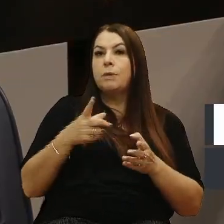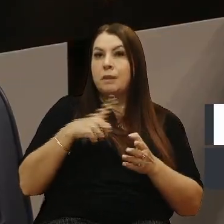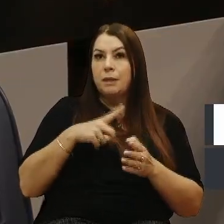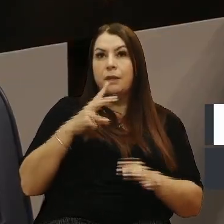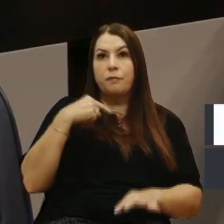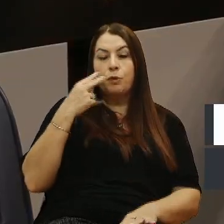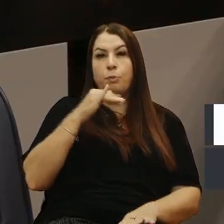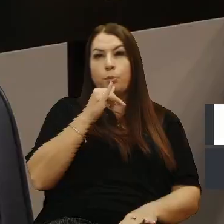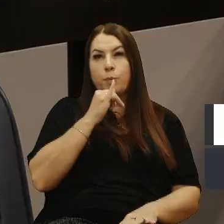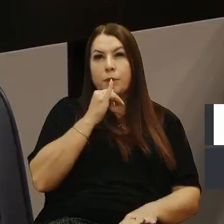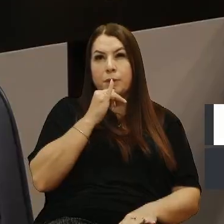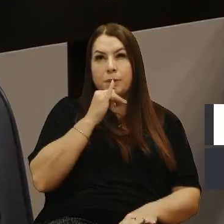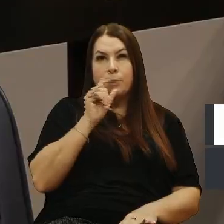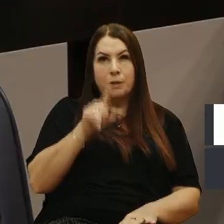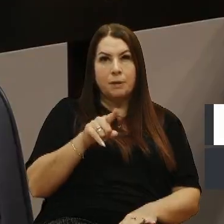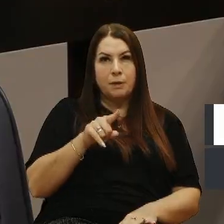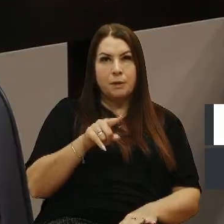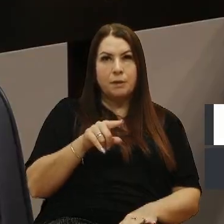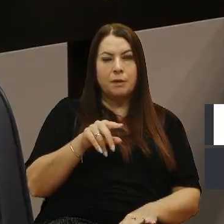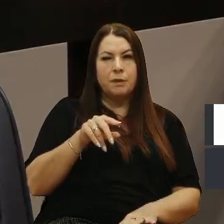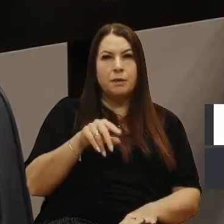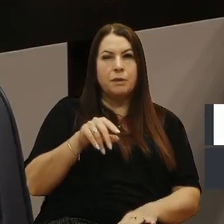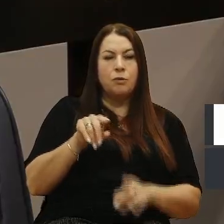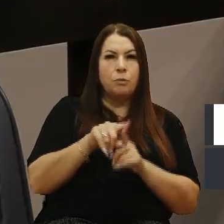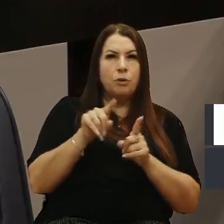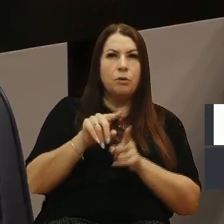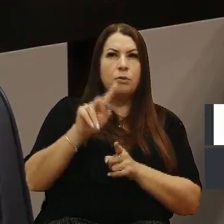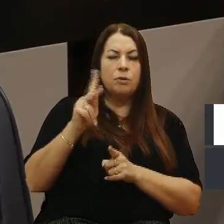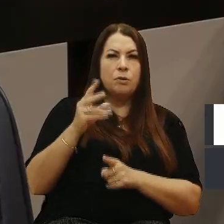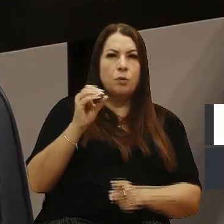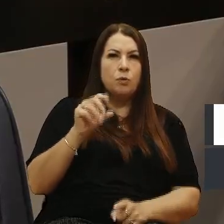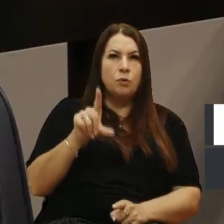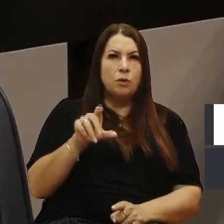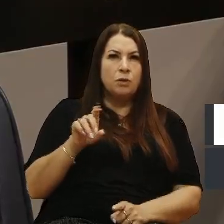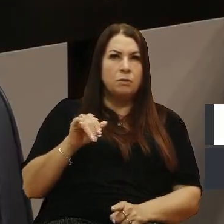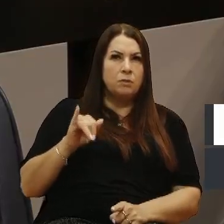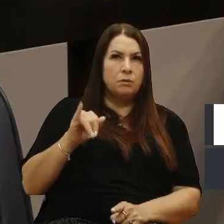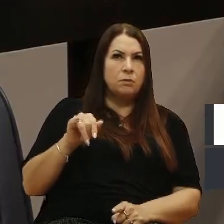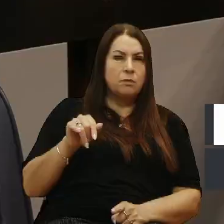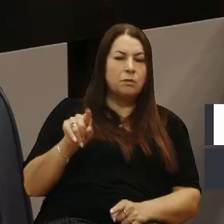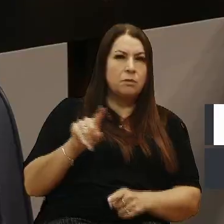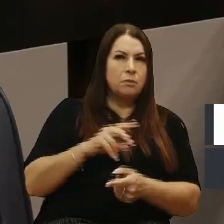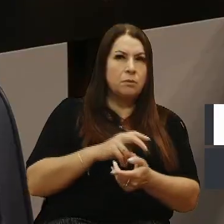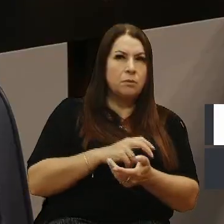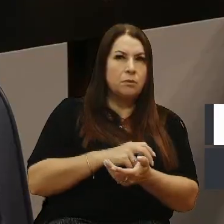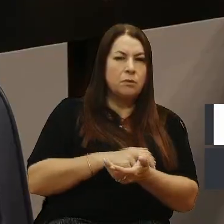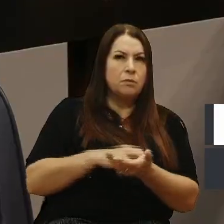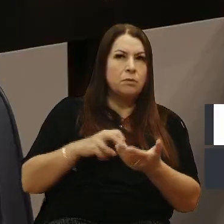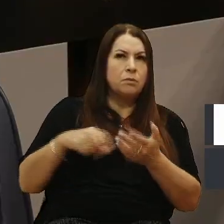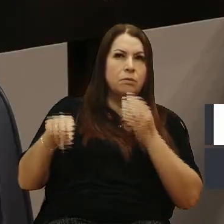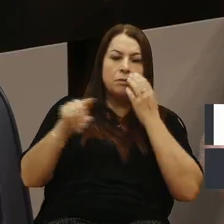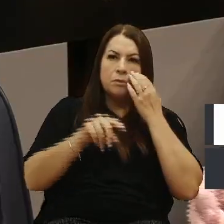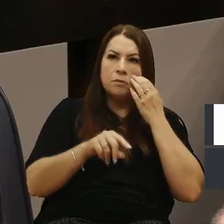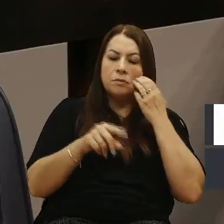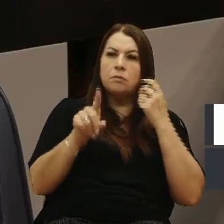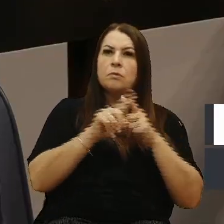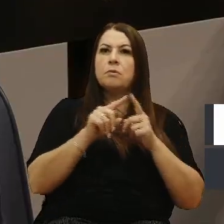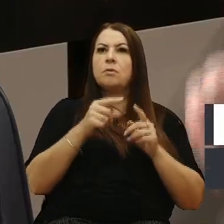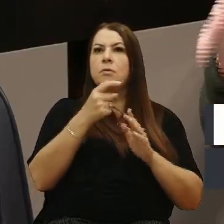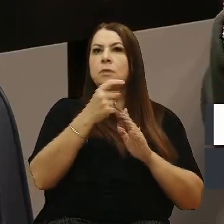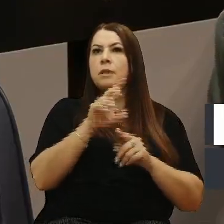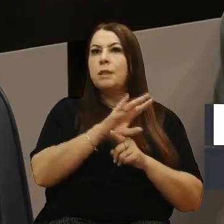vereador, por exemplo, salvo engano, Fernando Holliday, quando era vereador, que ele acabou impedindo, né, uma regulamentação do Uber, né, uma taxa a